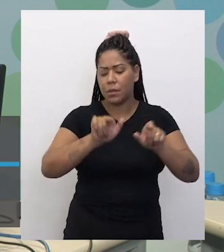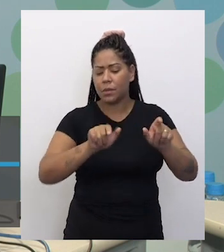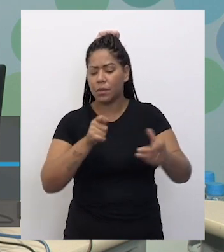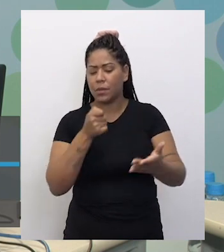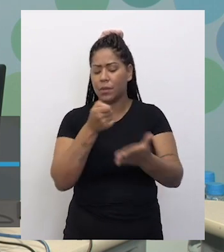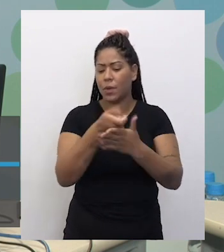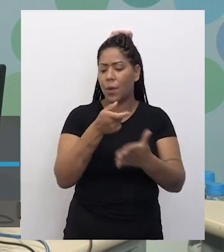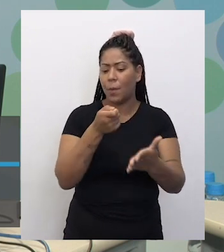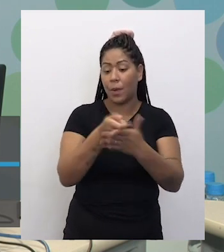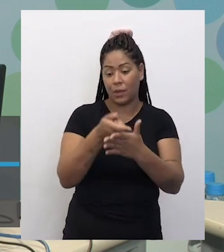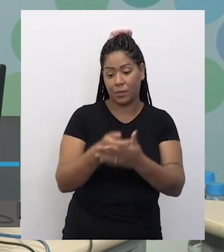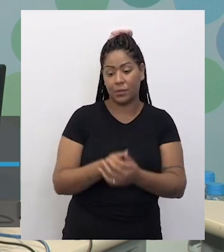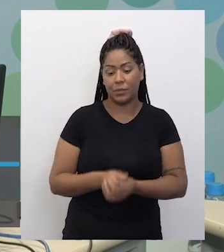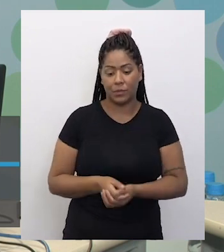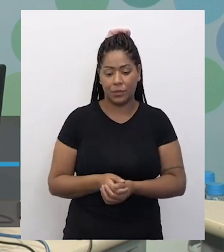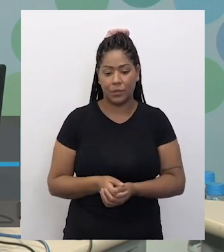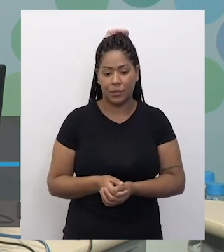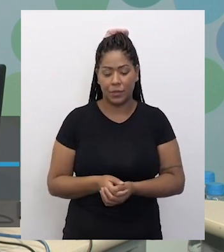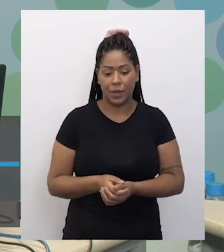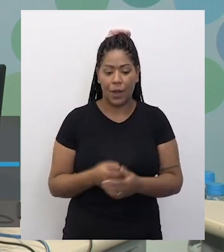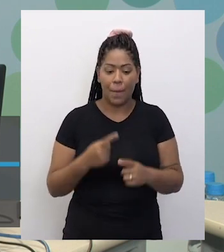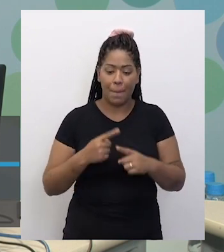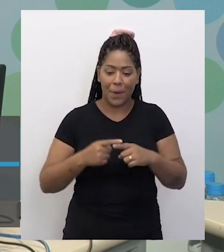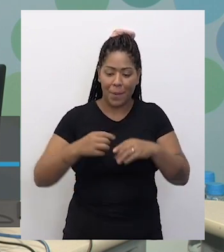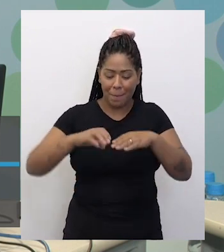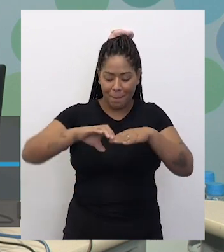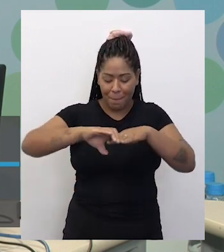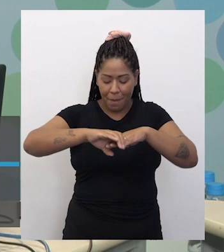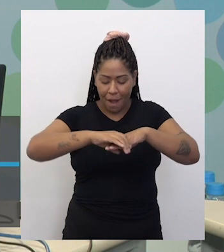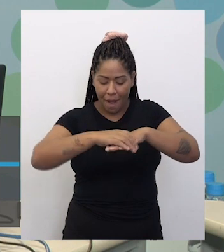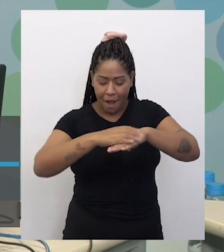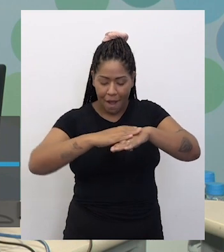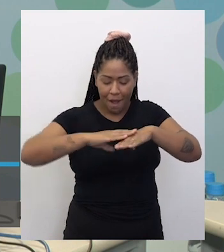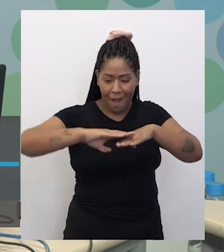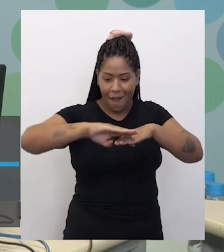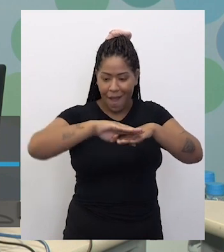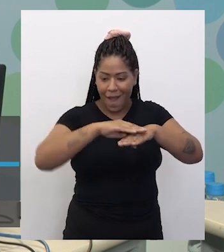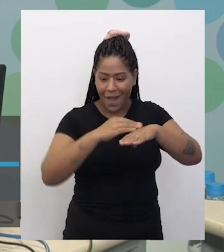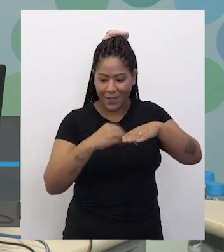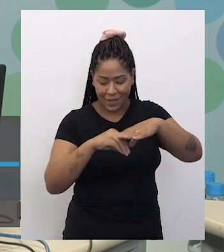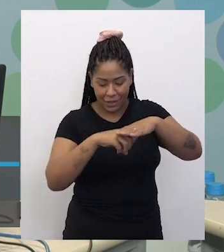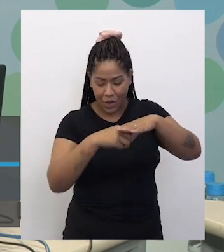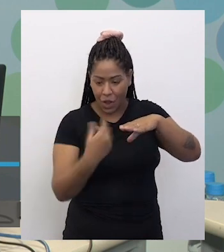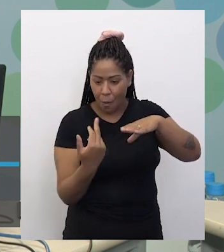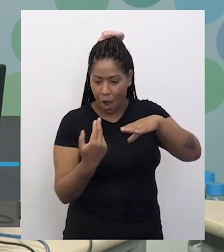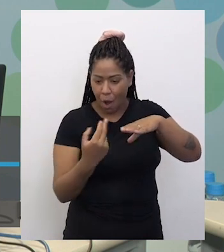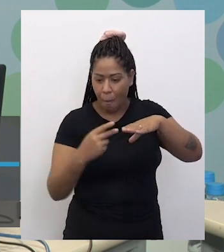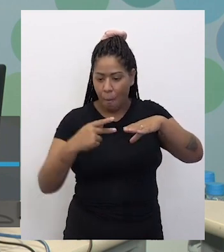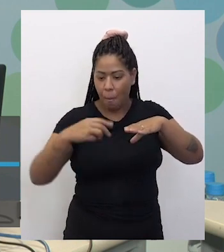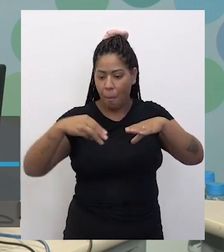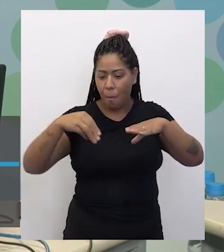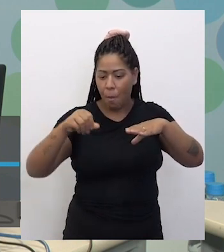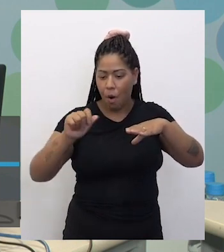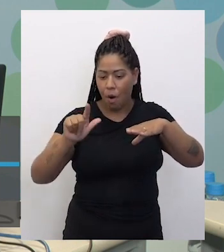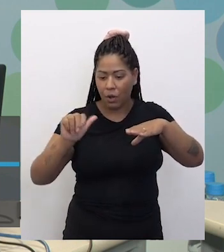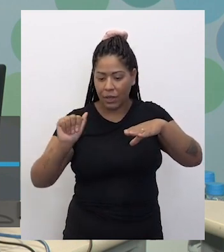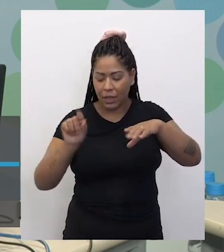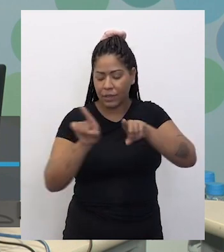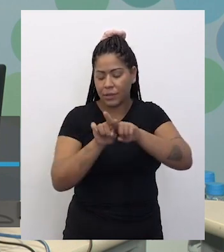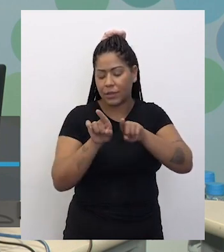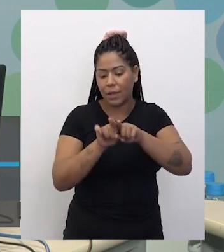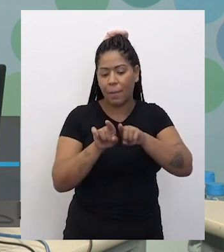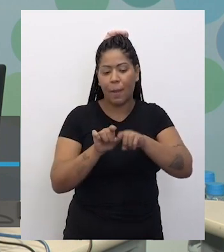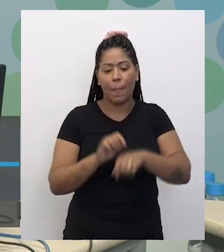A ProJúlia diz o seguinte, conforto para o seu pé, o tênis mola. A Pro Emanuela diz, tênis cano alto,